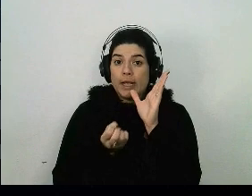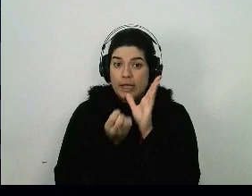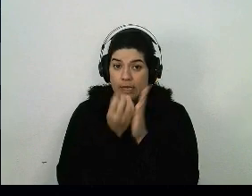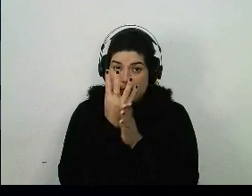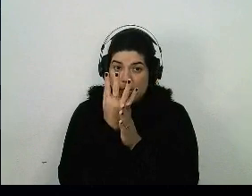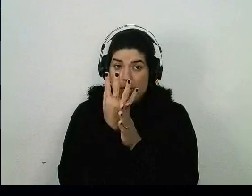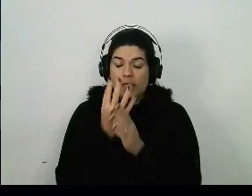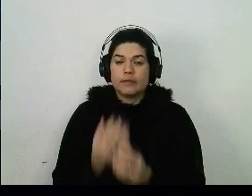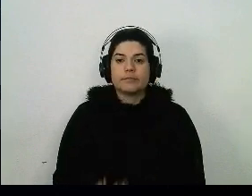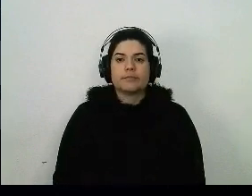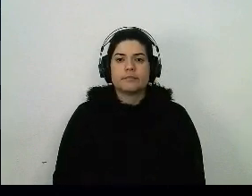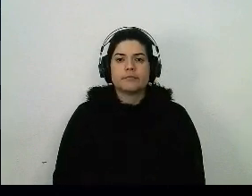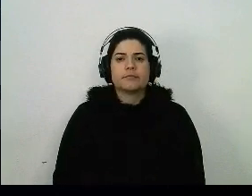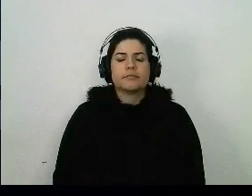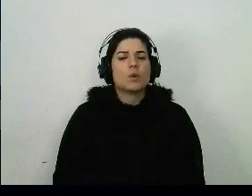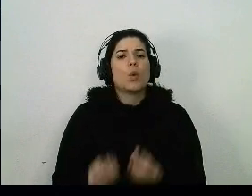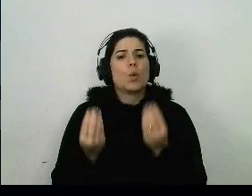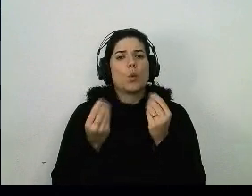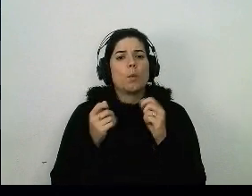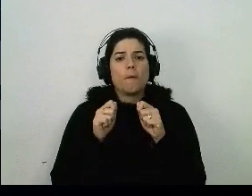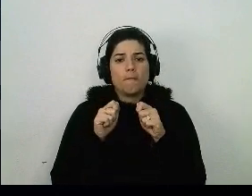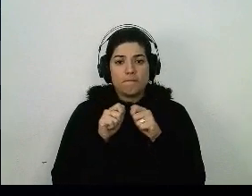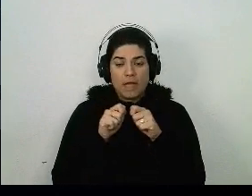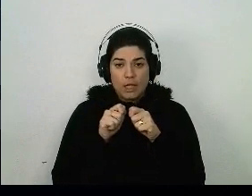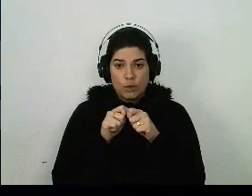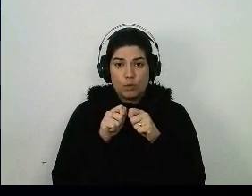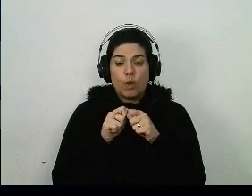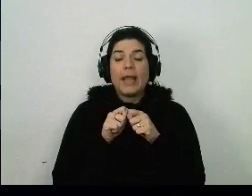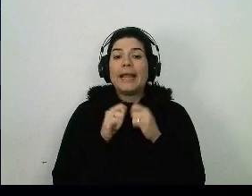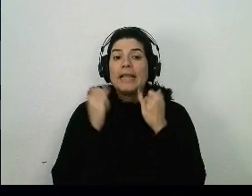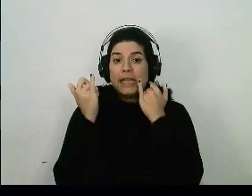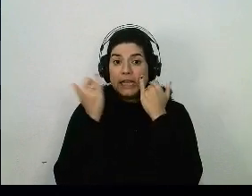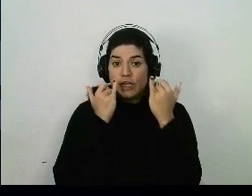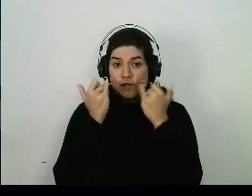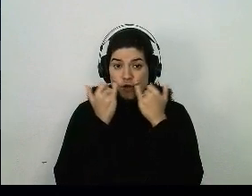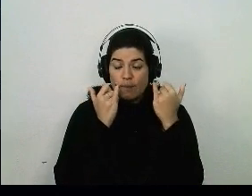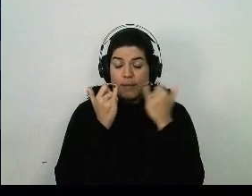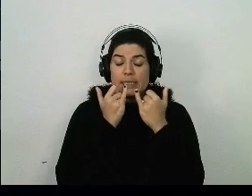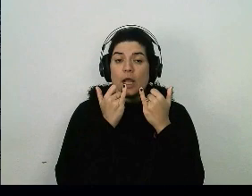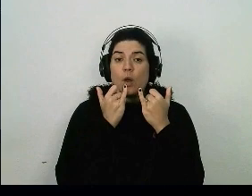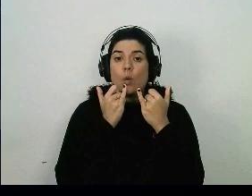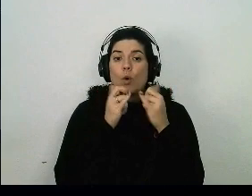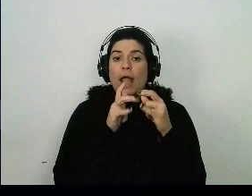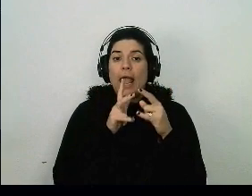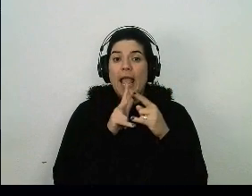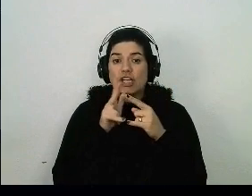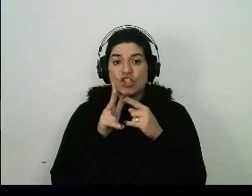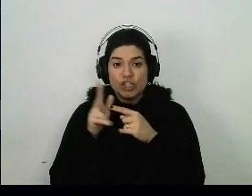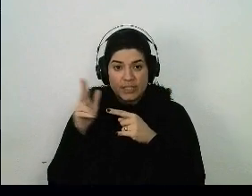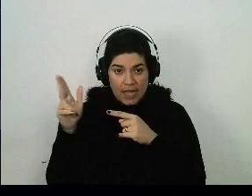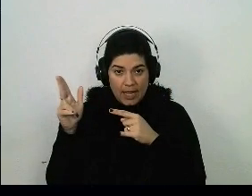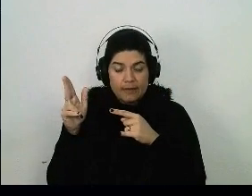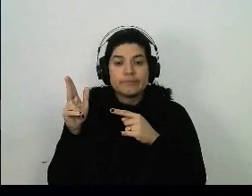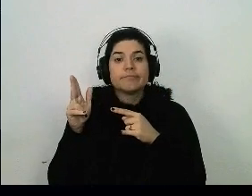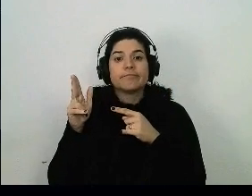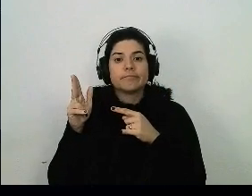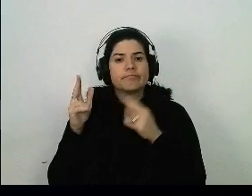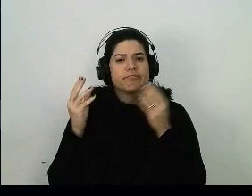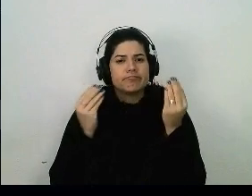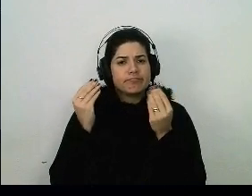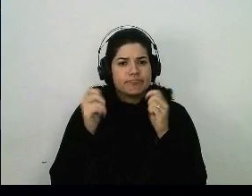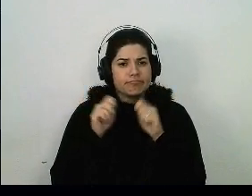E como é que eu faço para editar as informações aqui agora? Cadê TDC Hino? Ele criou o